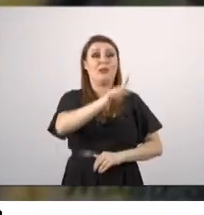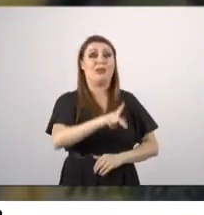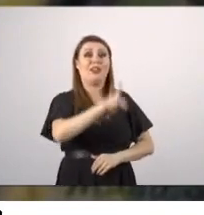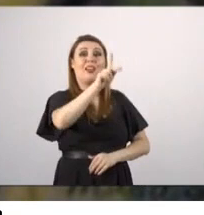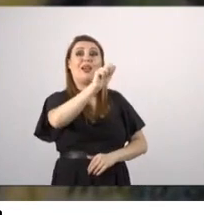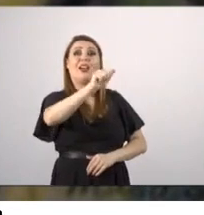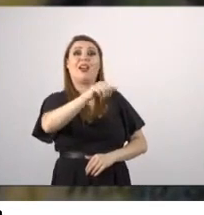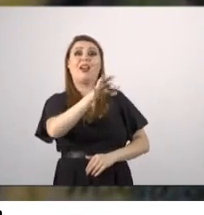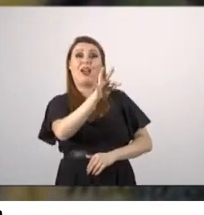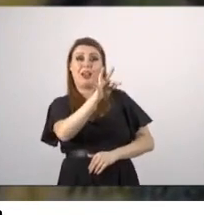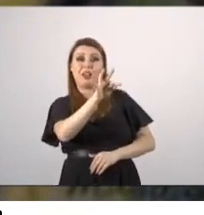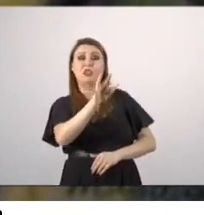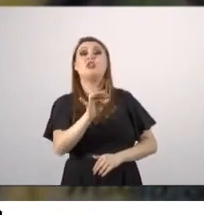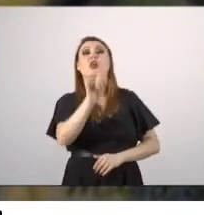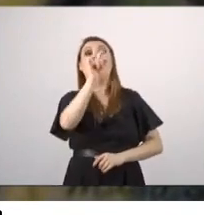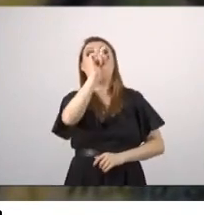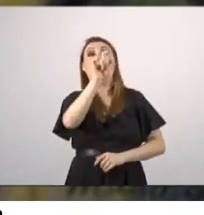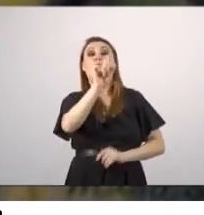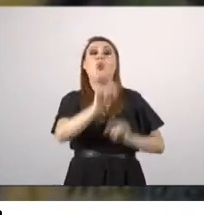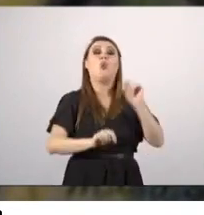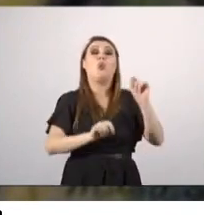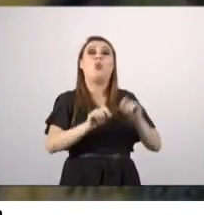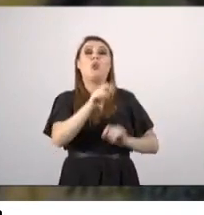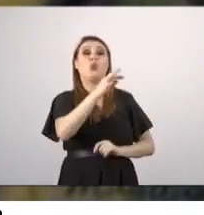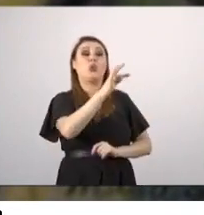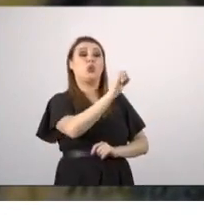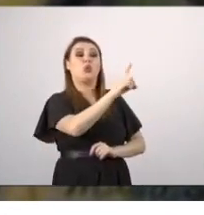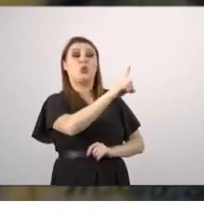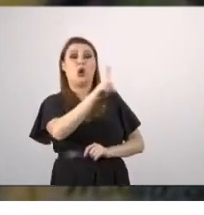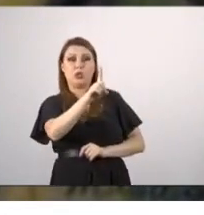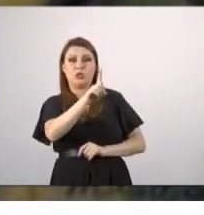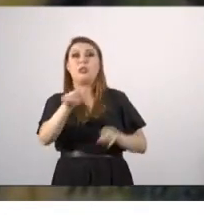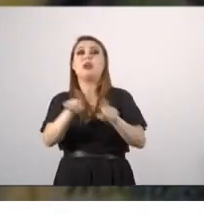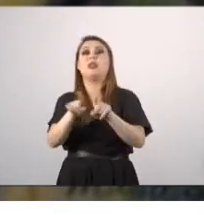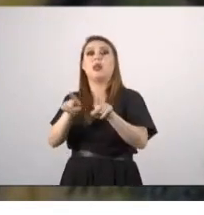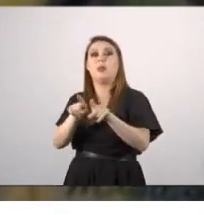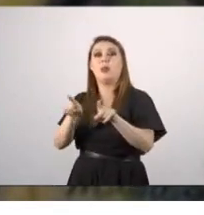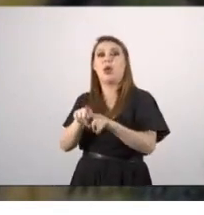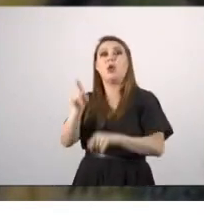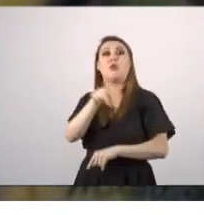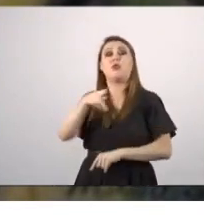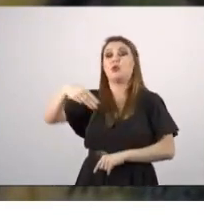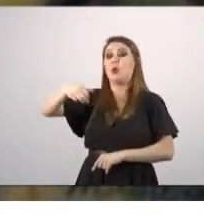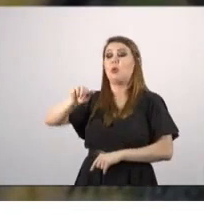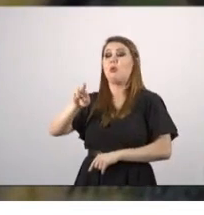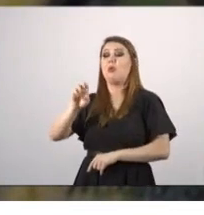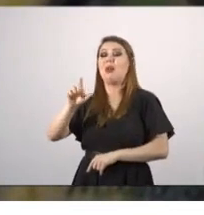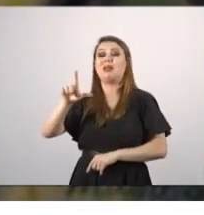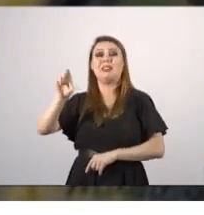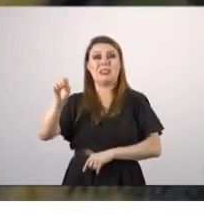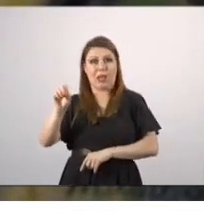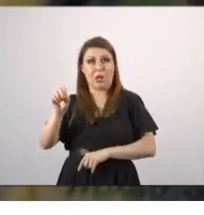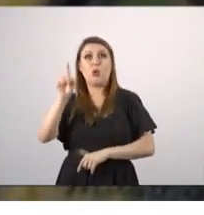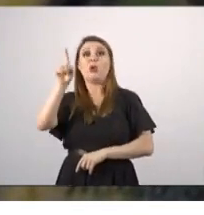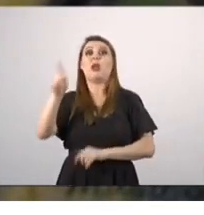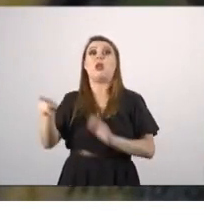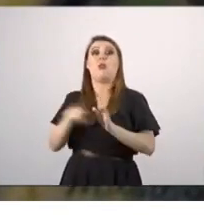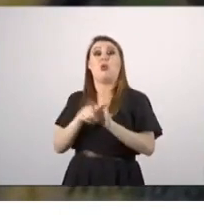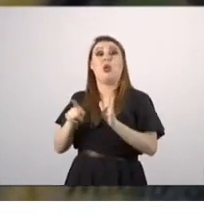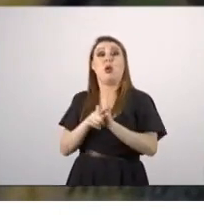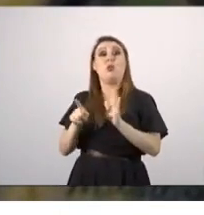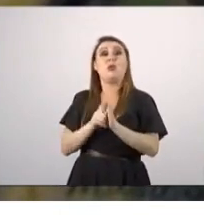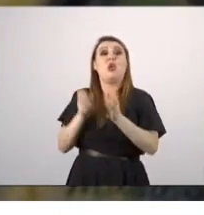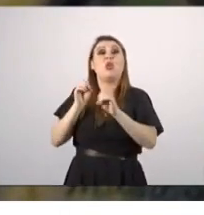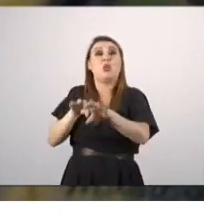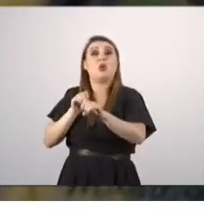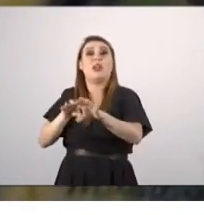Todd, e ao professor Marcello Fontoni, que responde pela educação global da Kent State,